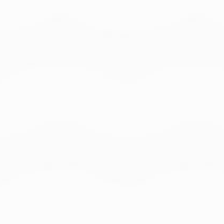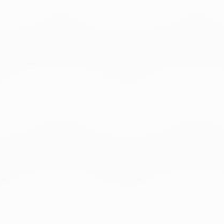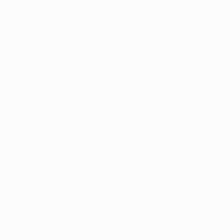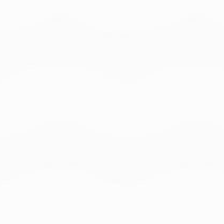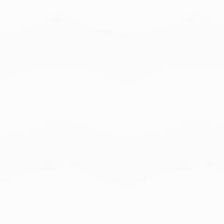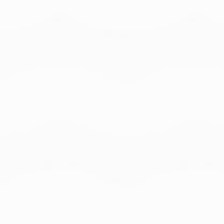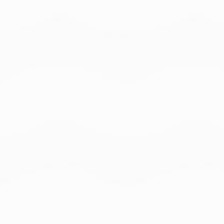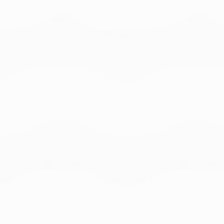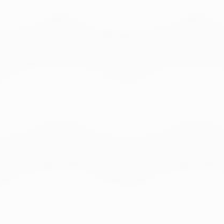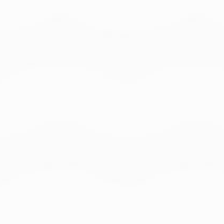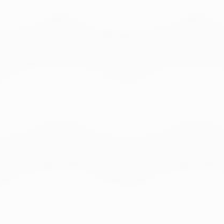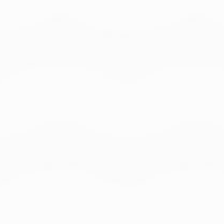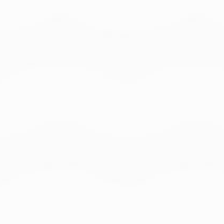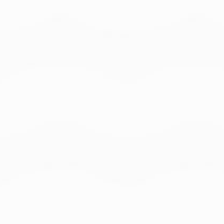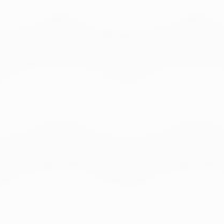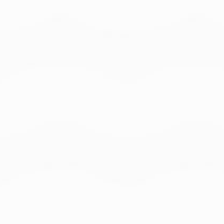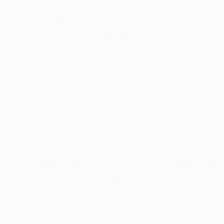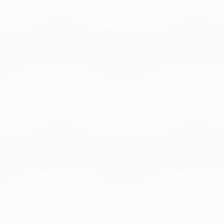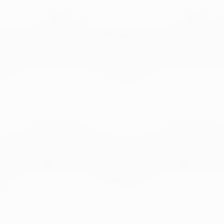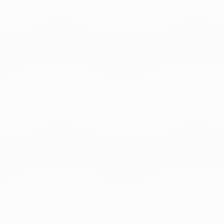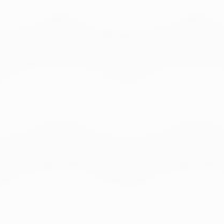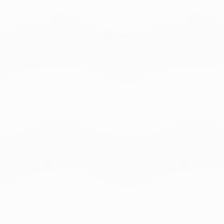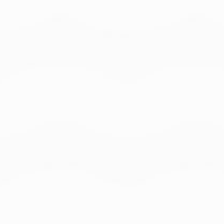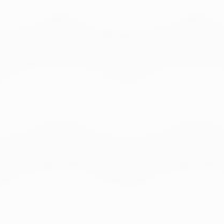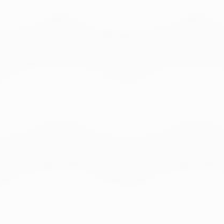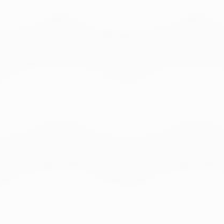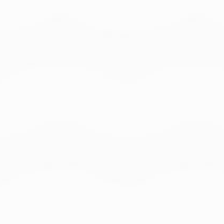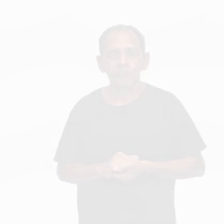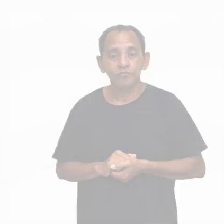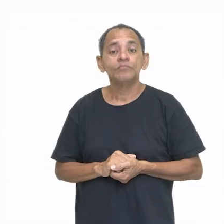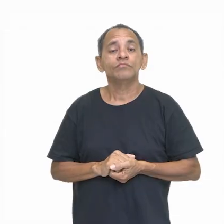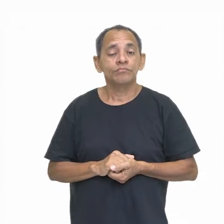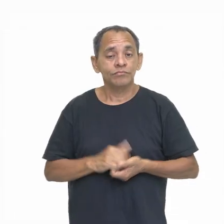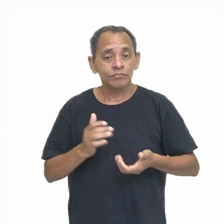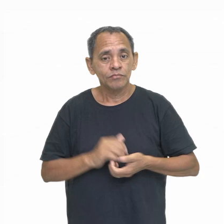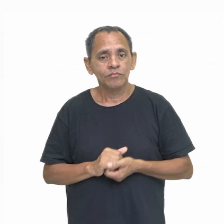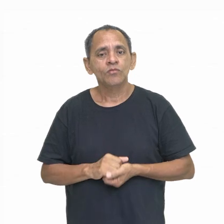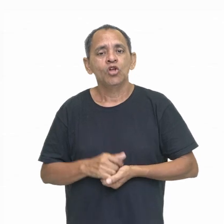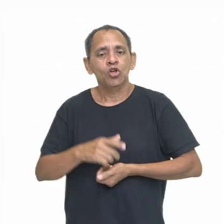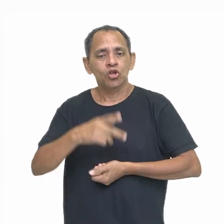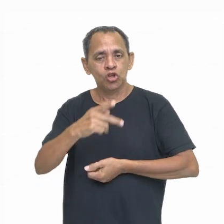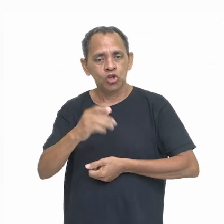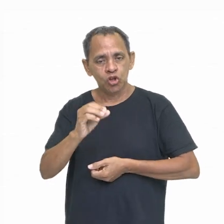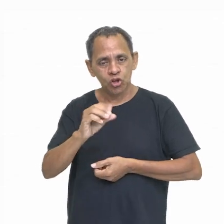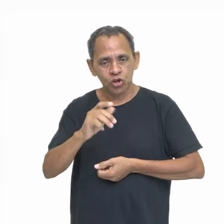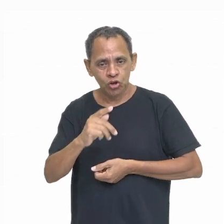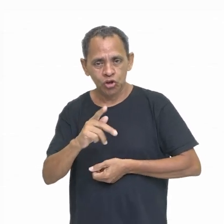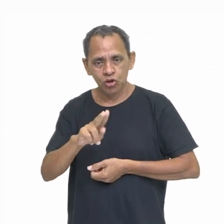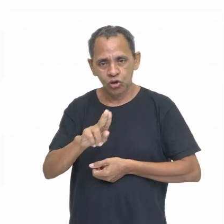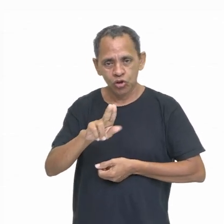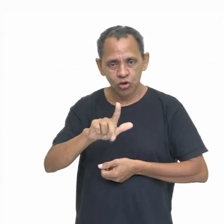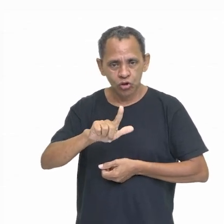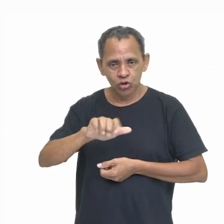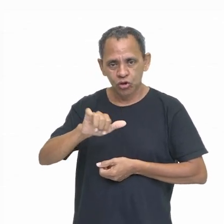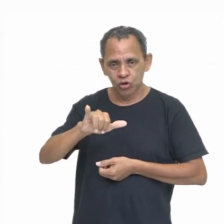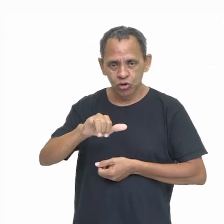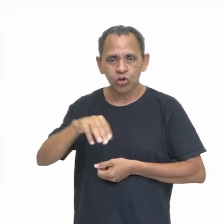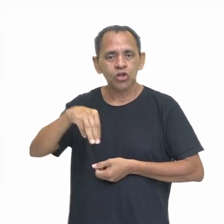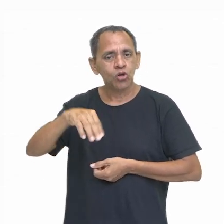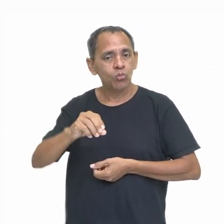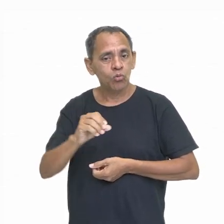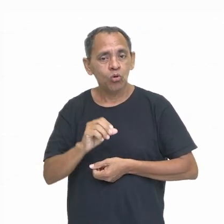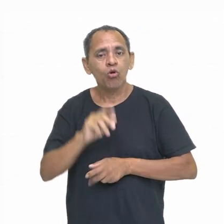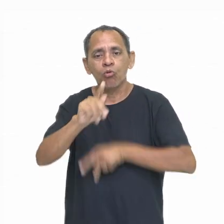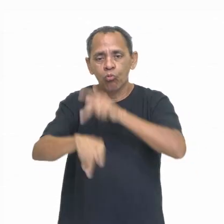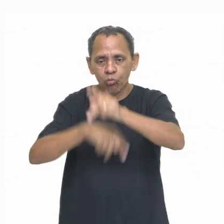o populismo. Então, o populismo, com suas promessas de mudanças radicais e a construção de uma relação